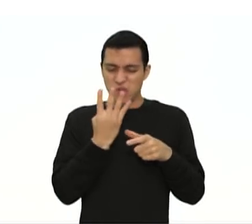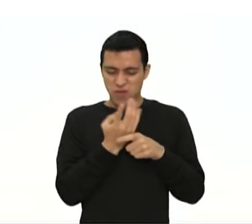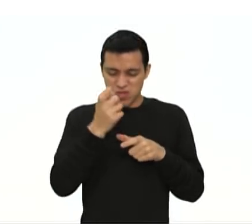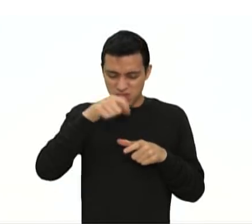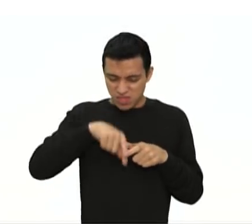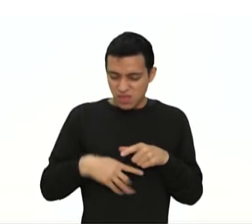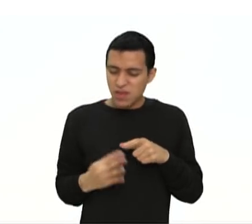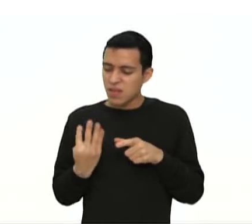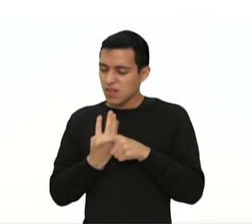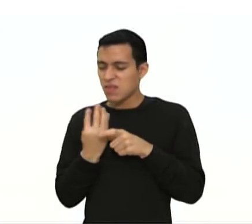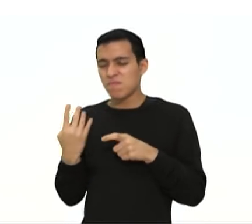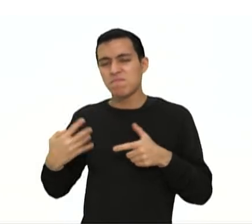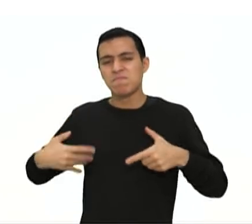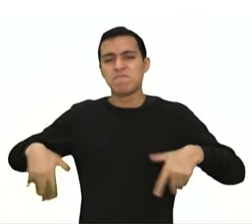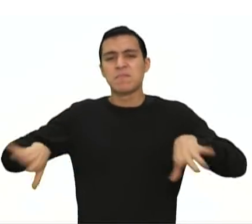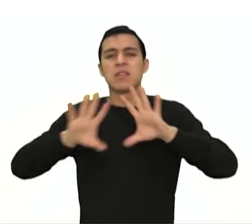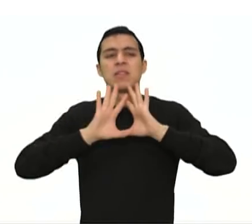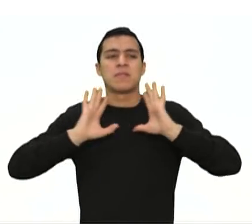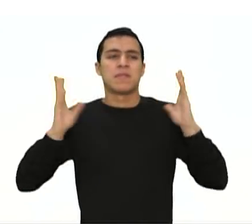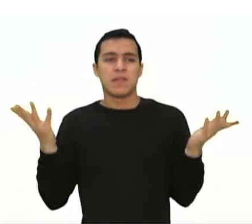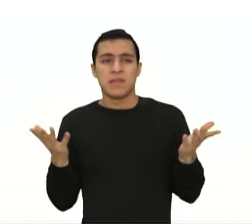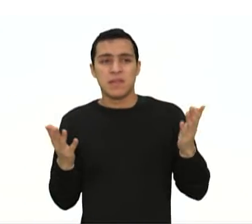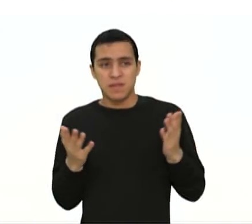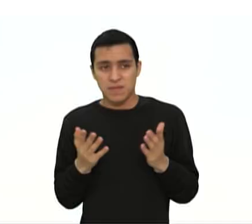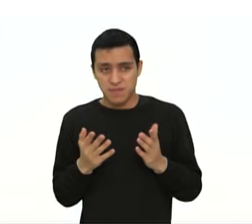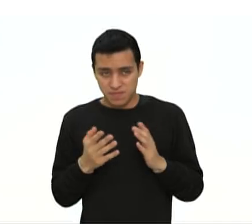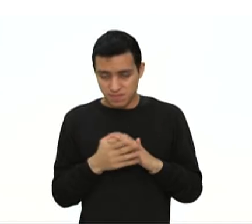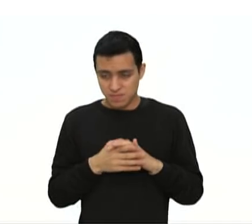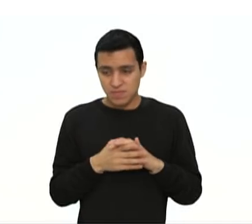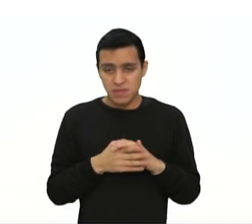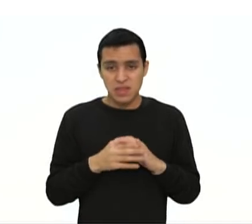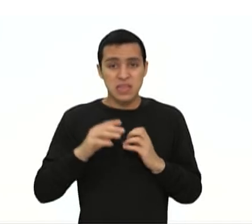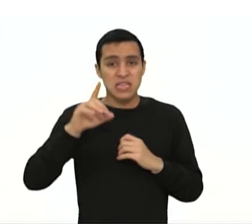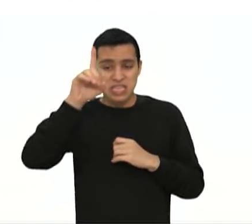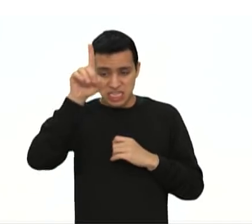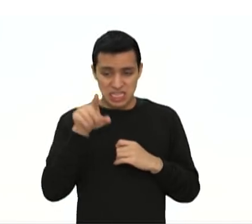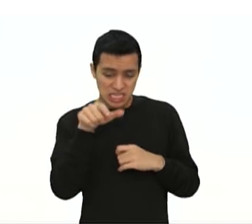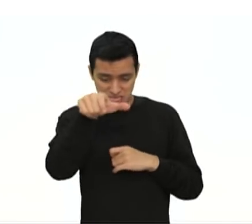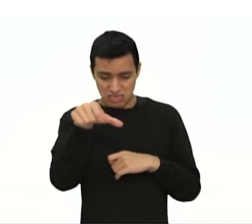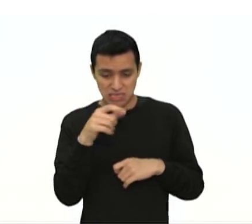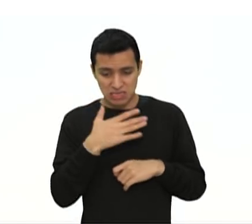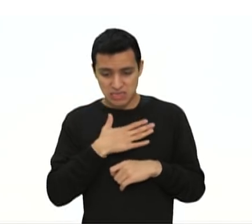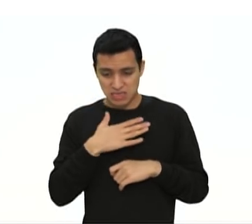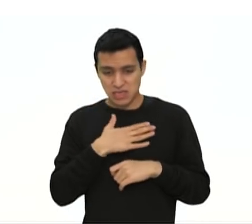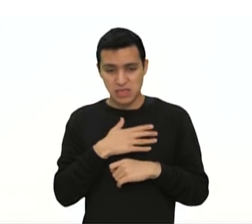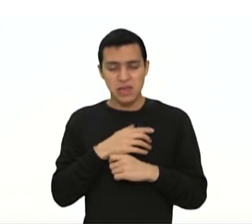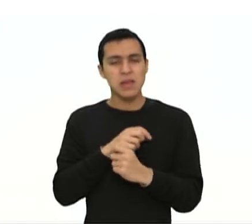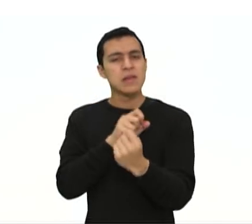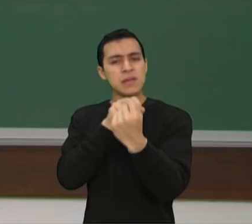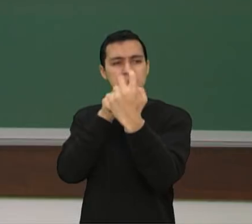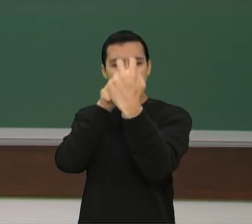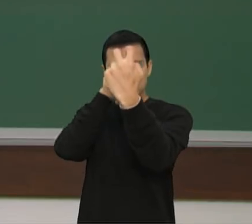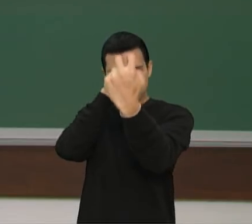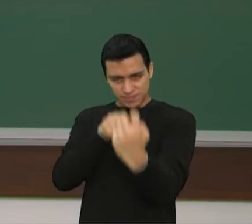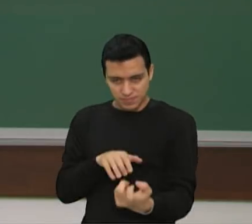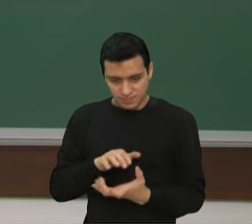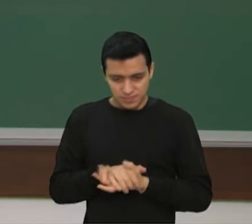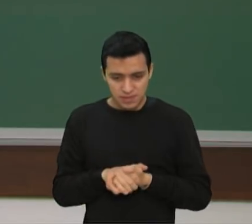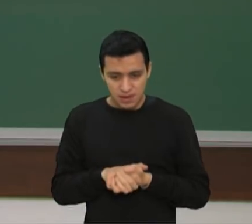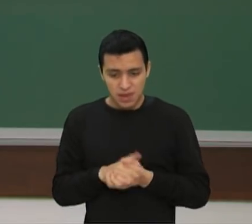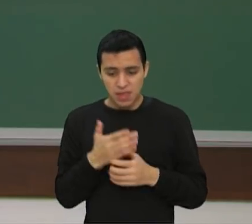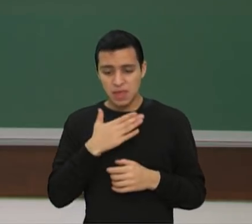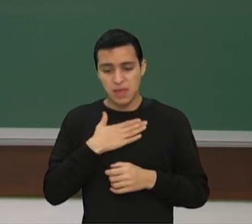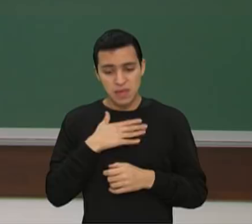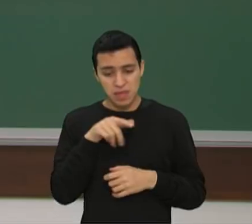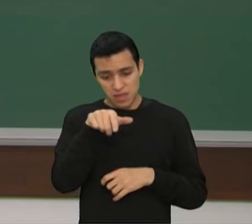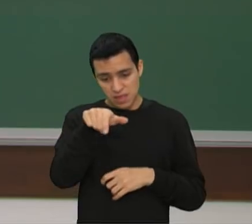covinhas. A cavidade à direita do jogador é o meu depósito. Então, eu olhando de frente o tabuleiro,